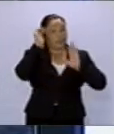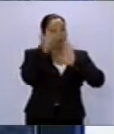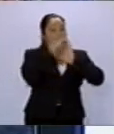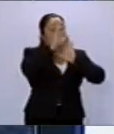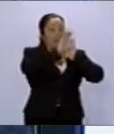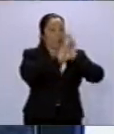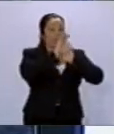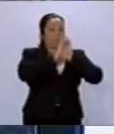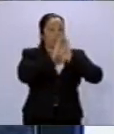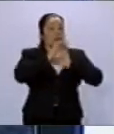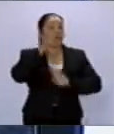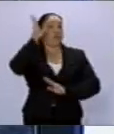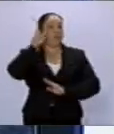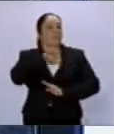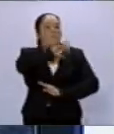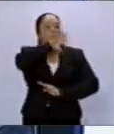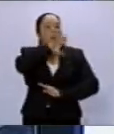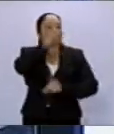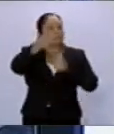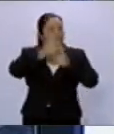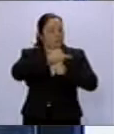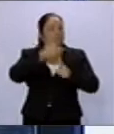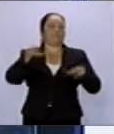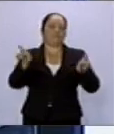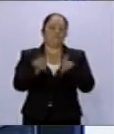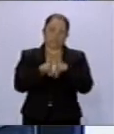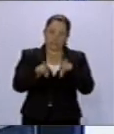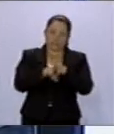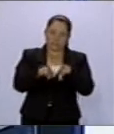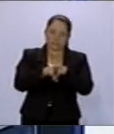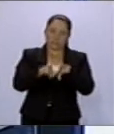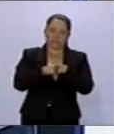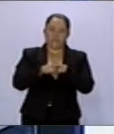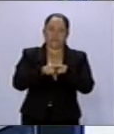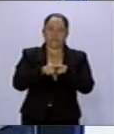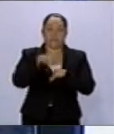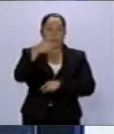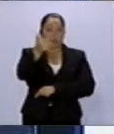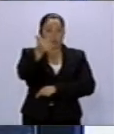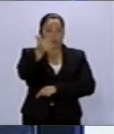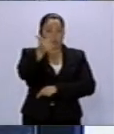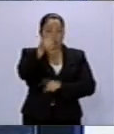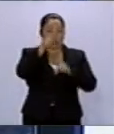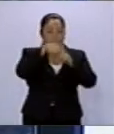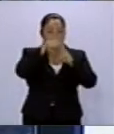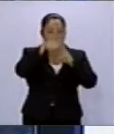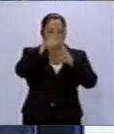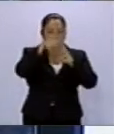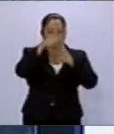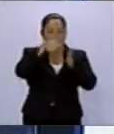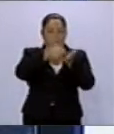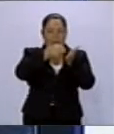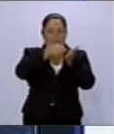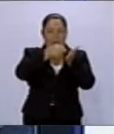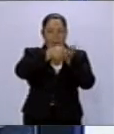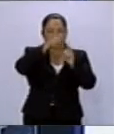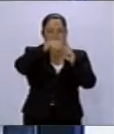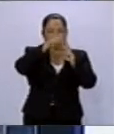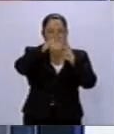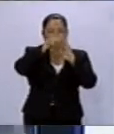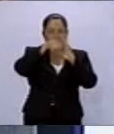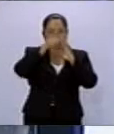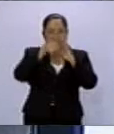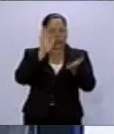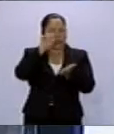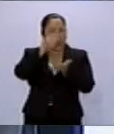e essa isenção de Imposto de Renda faz com que essas 12 parcelas de isenção mensais praticamente configura uma condição de